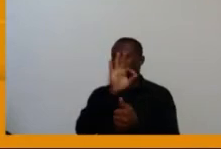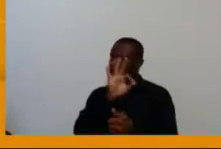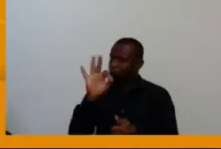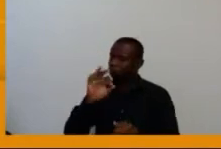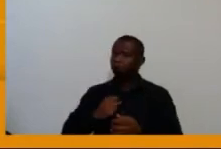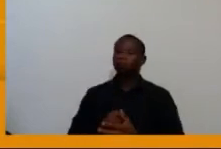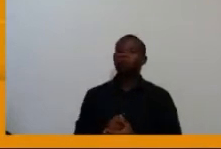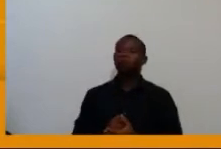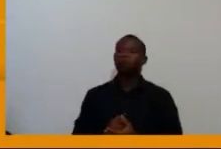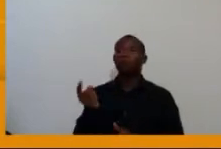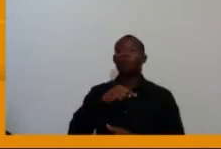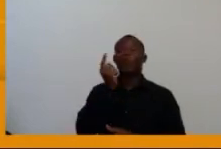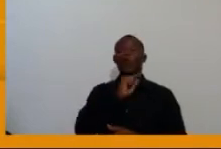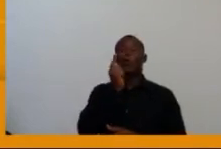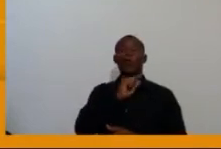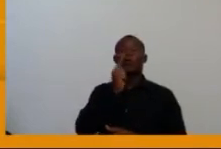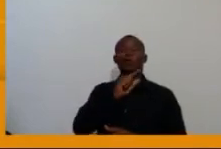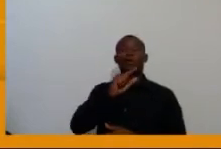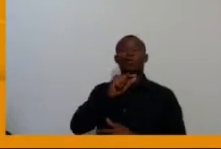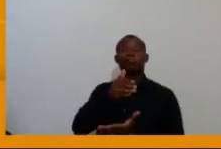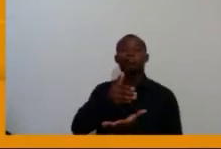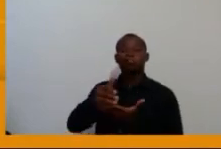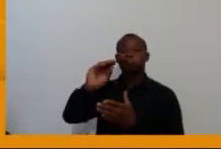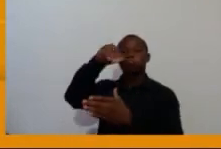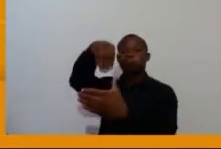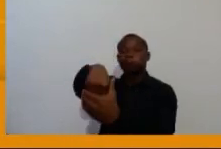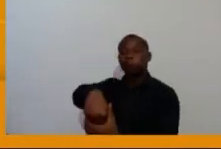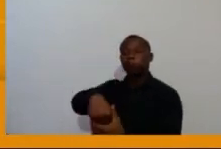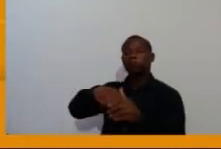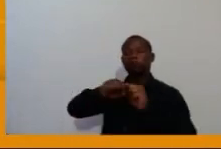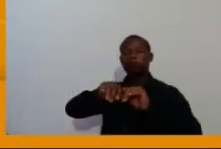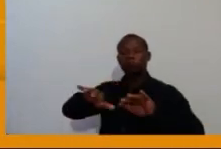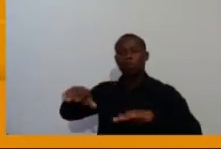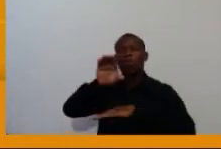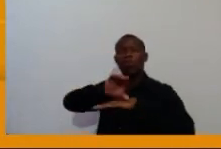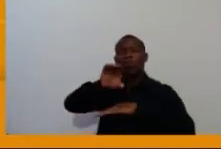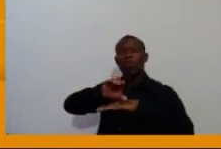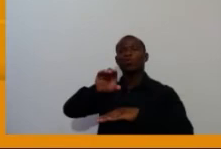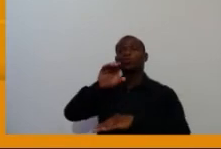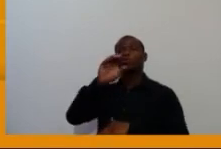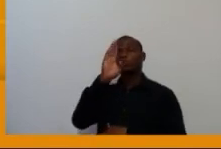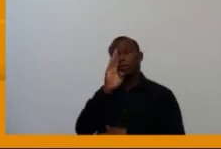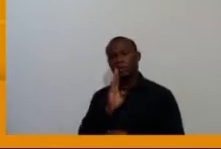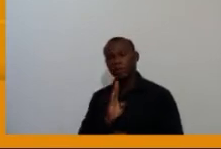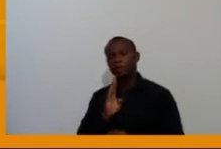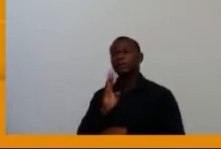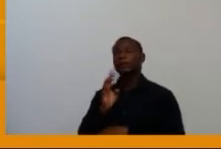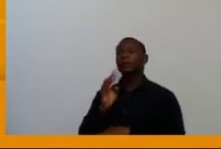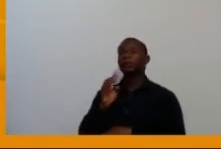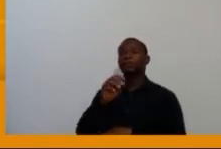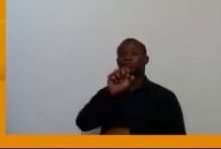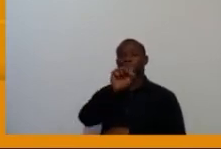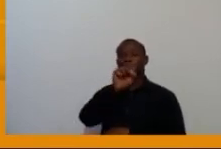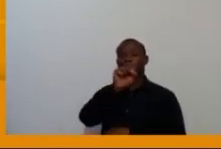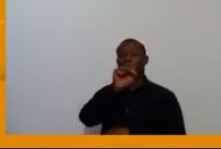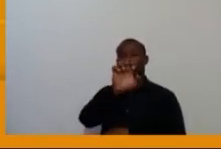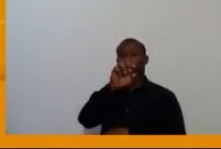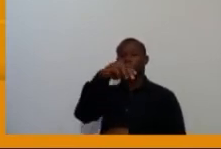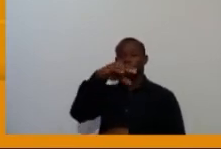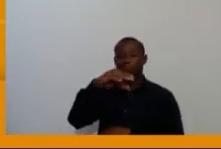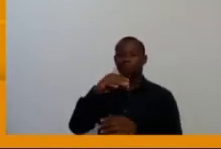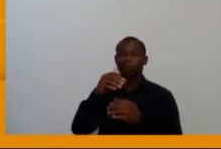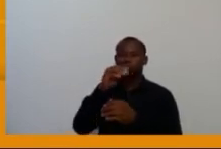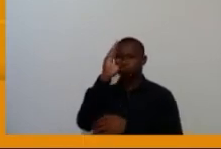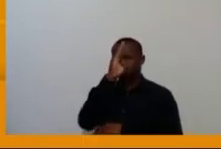A atuação da rede foi no sentido de oferecer cursos gratuitos. Sim. A rede não oferece cursos gratuitos. E agora,